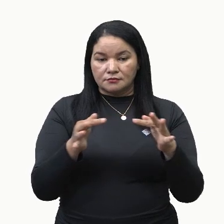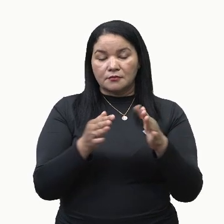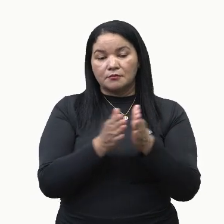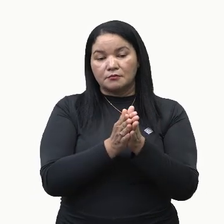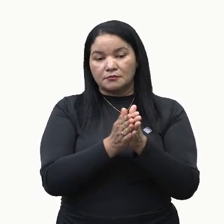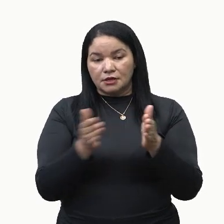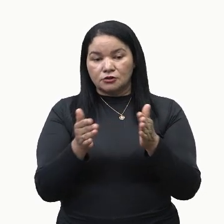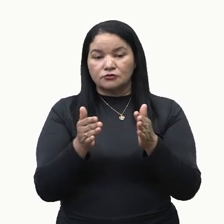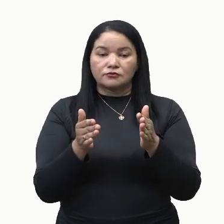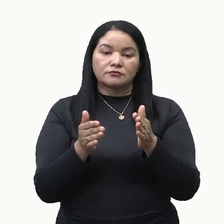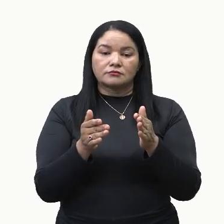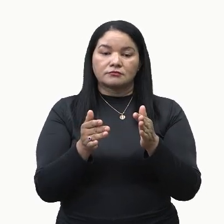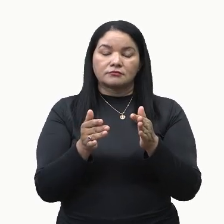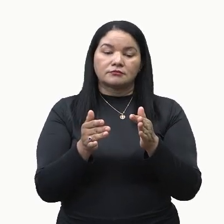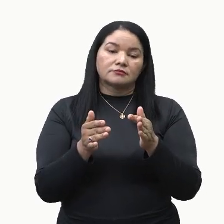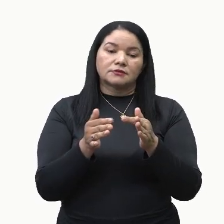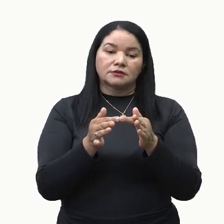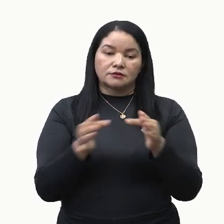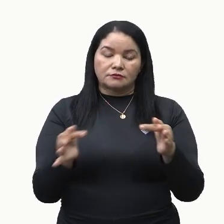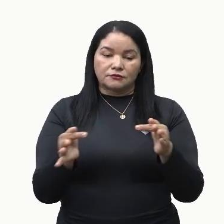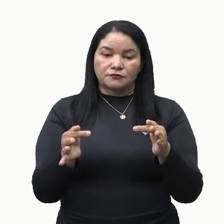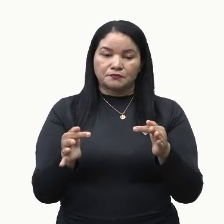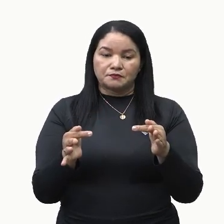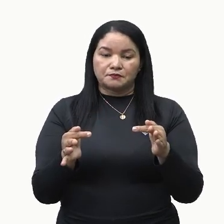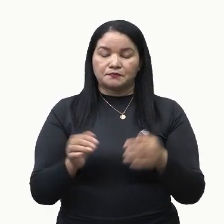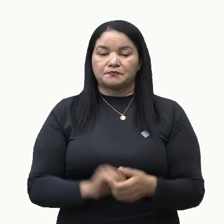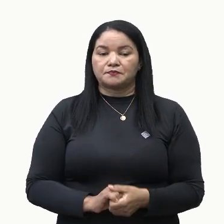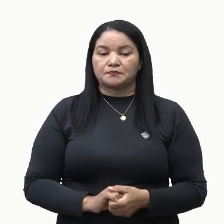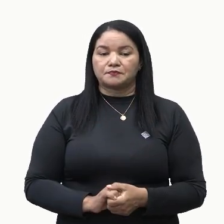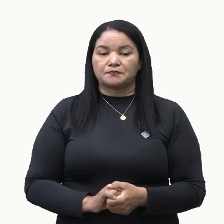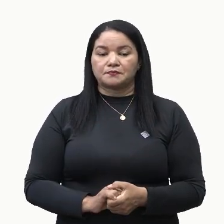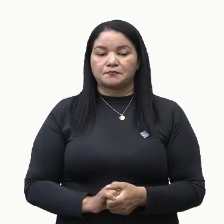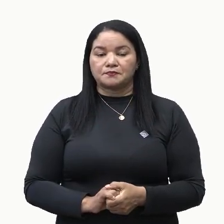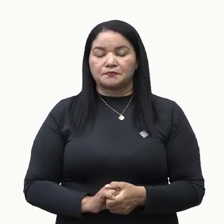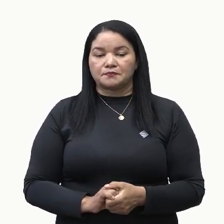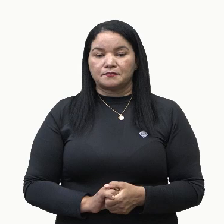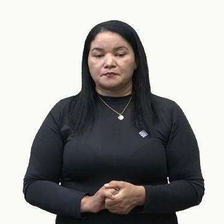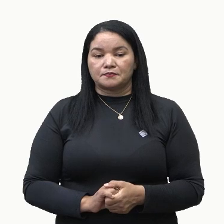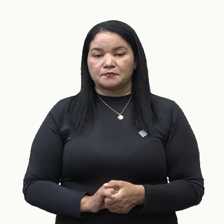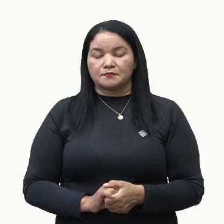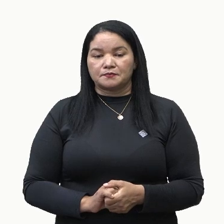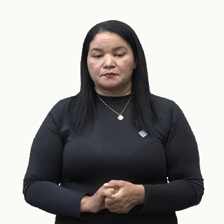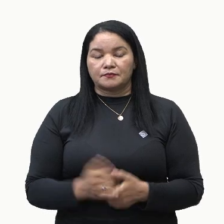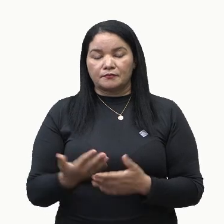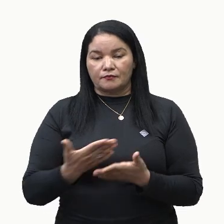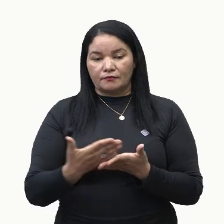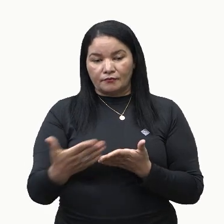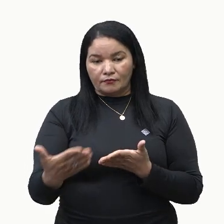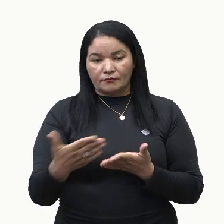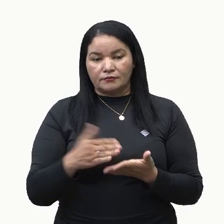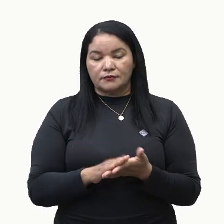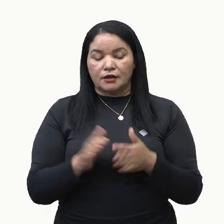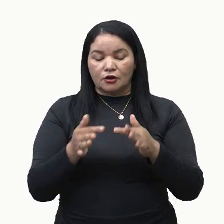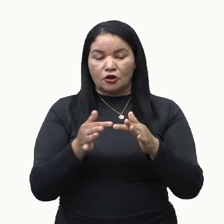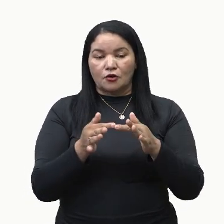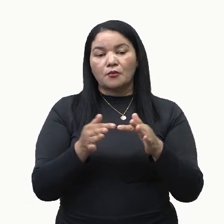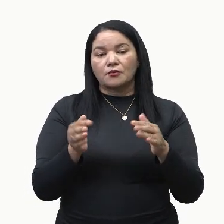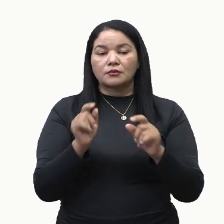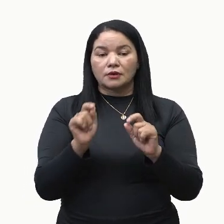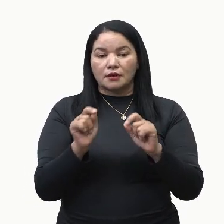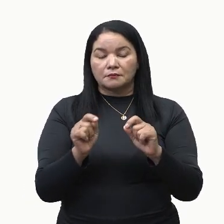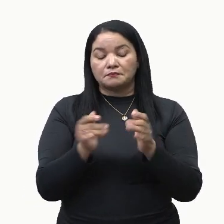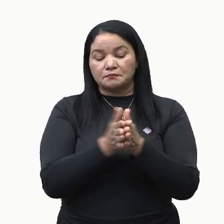simples, ok? Muito bem. Vamos prosseguindo, então, agora para o período composto. Aqui